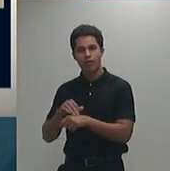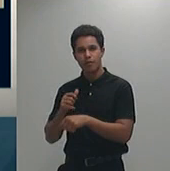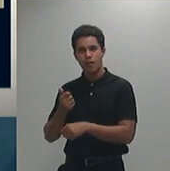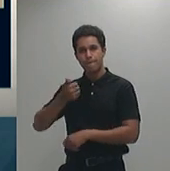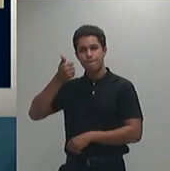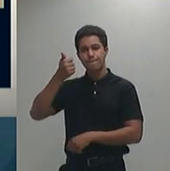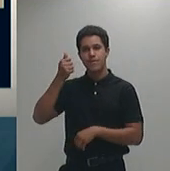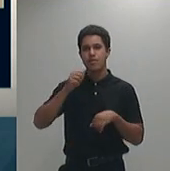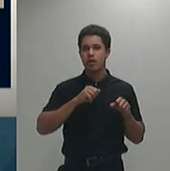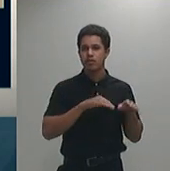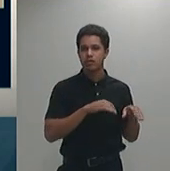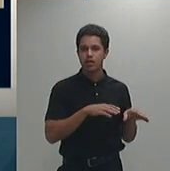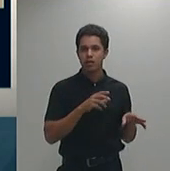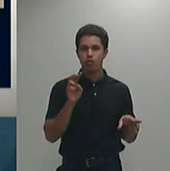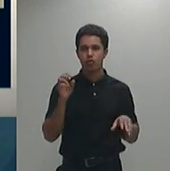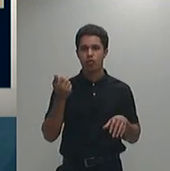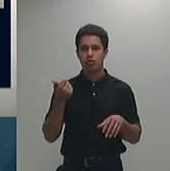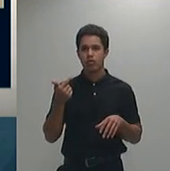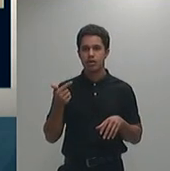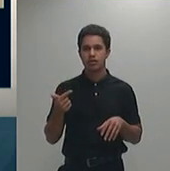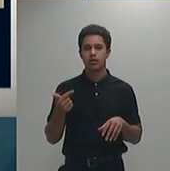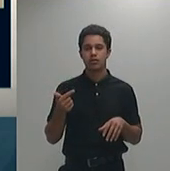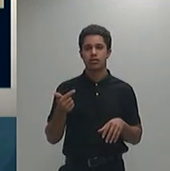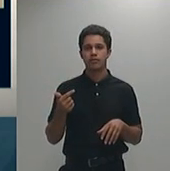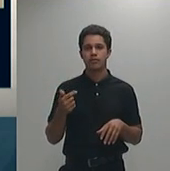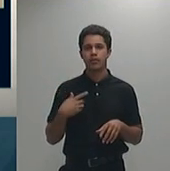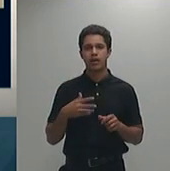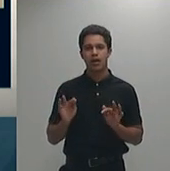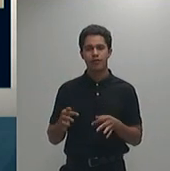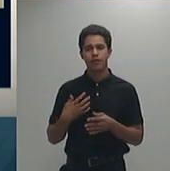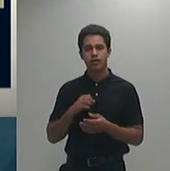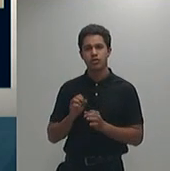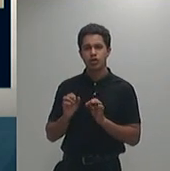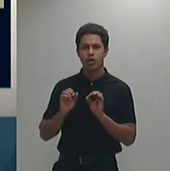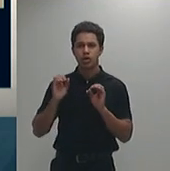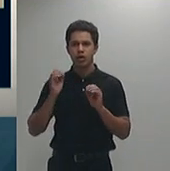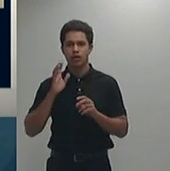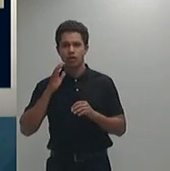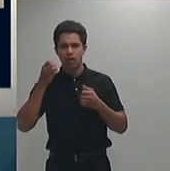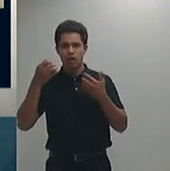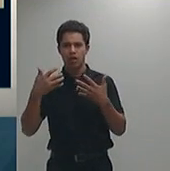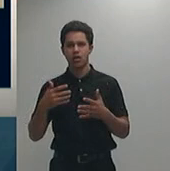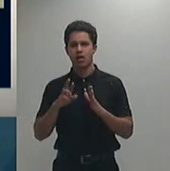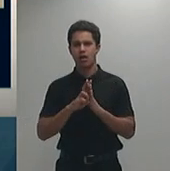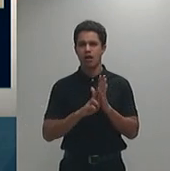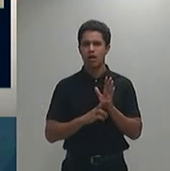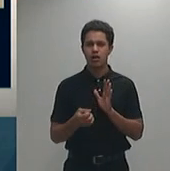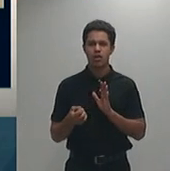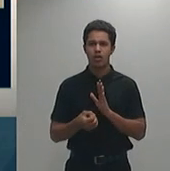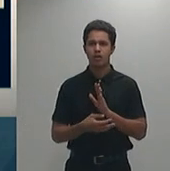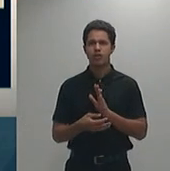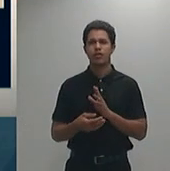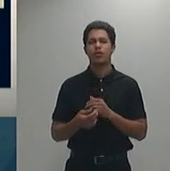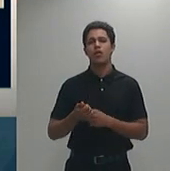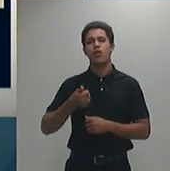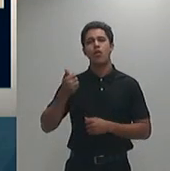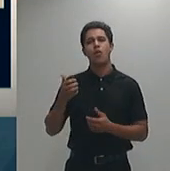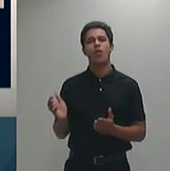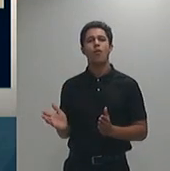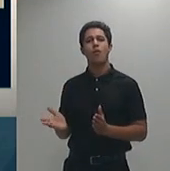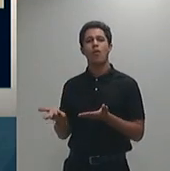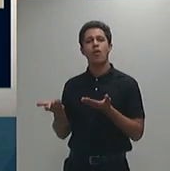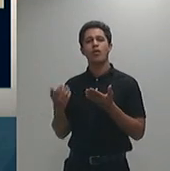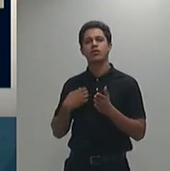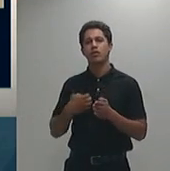setembro de 2017 a fim de deliberar não tem porta controle essa sobre um promoção pela companhia até